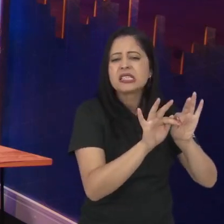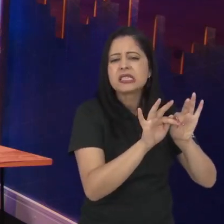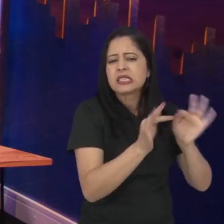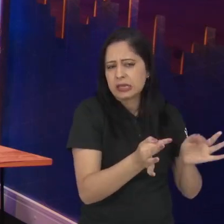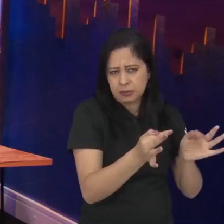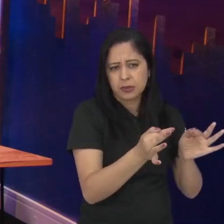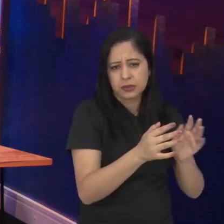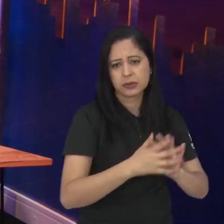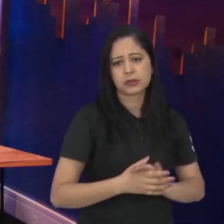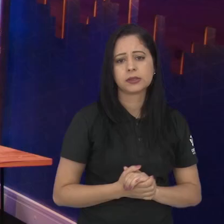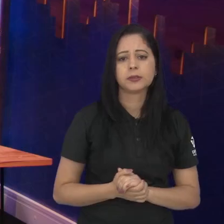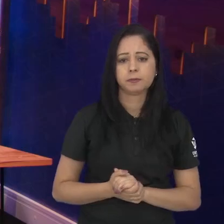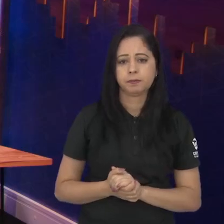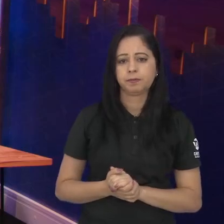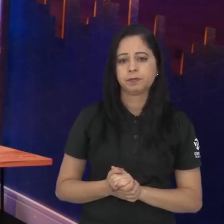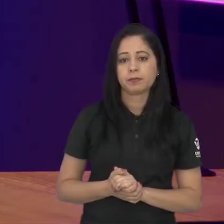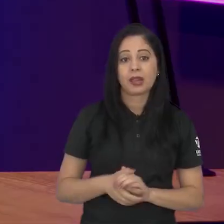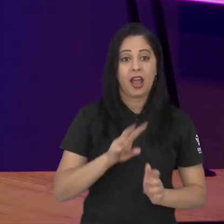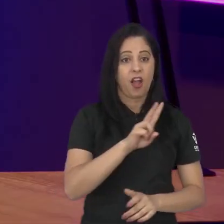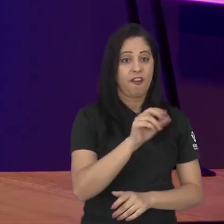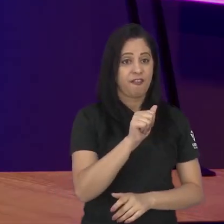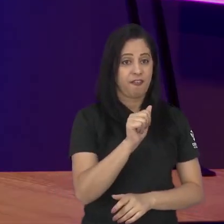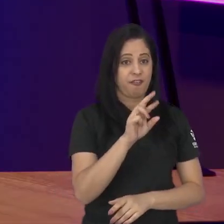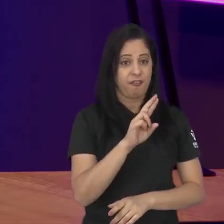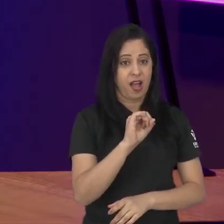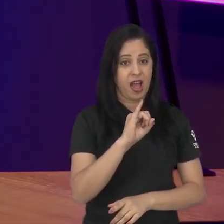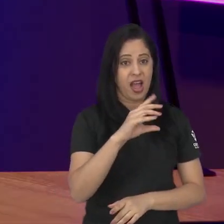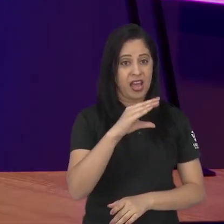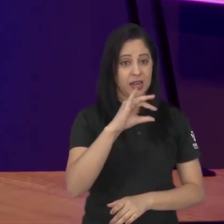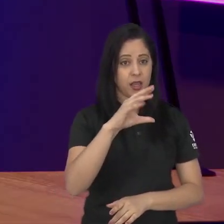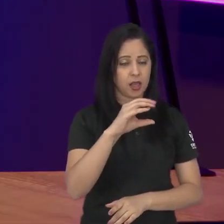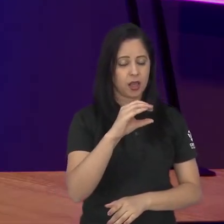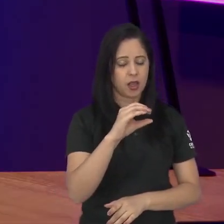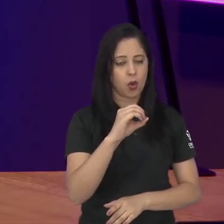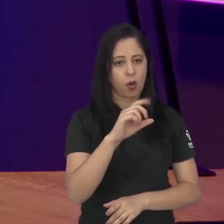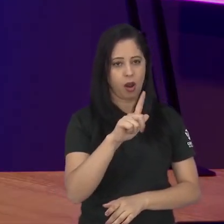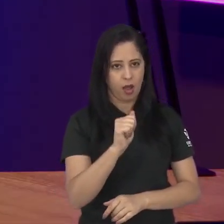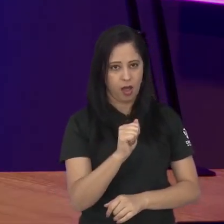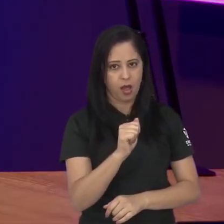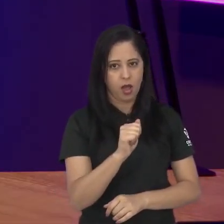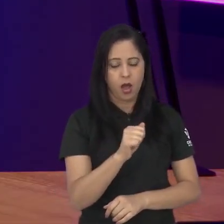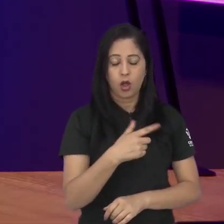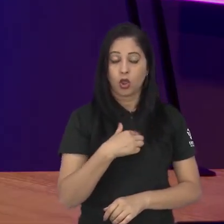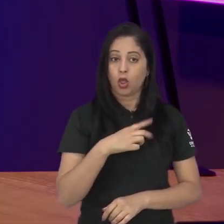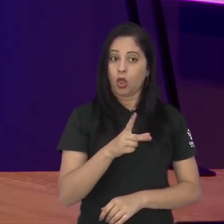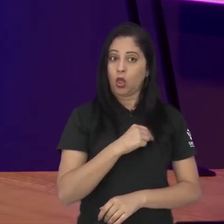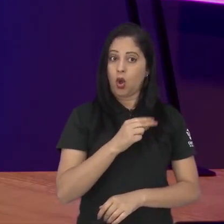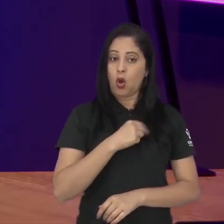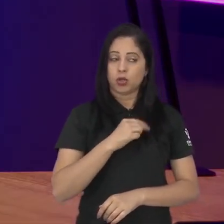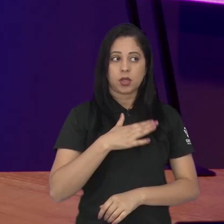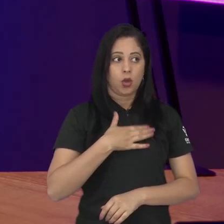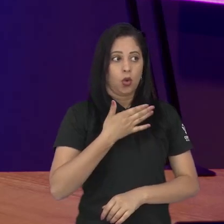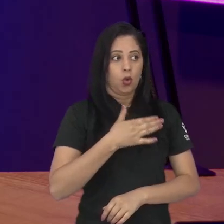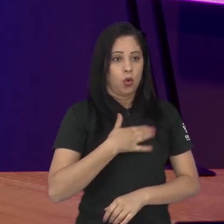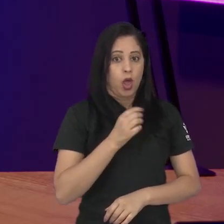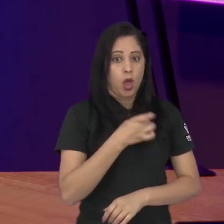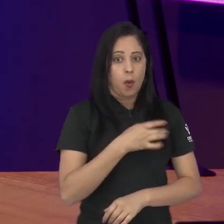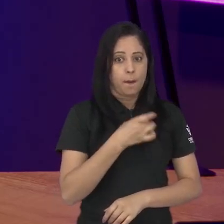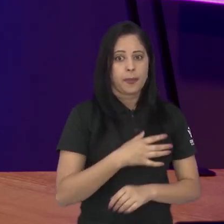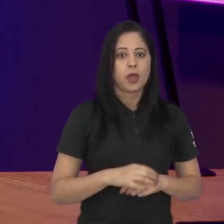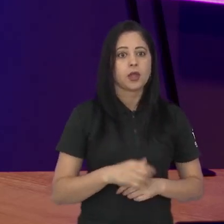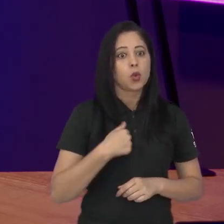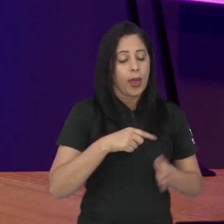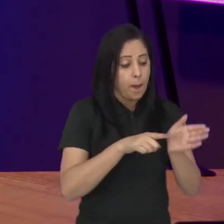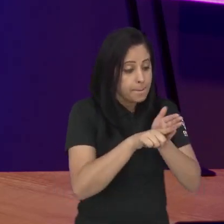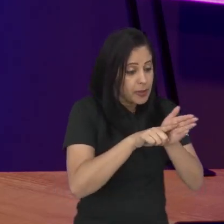alguns países e tal. Sim, e a varíola, Samuel, é assustadora. Eu juro pra você que eu conferi esse dado 1000 vezes para ter